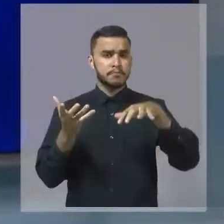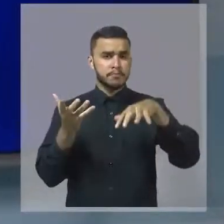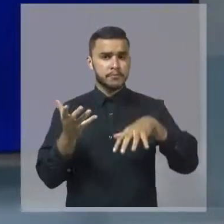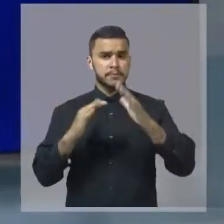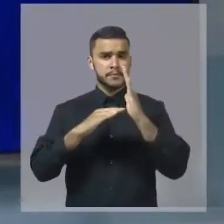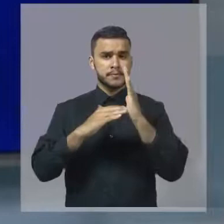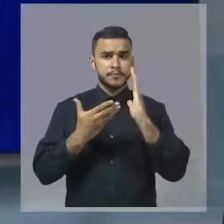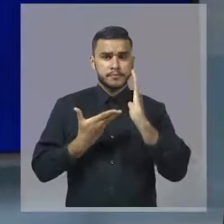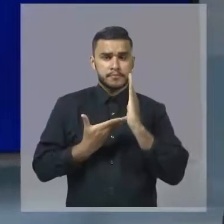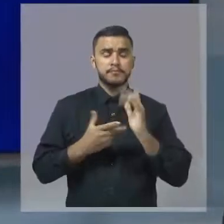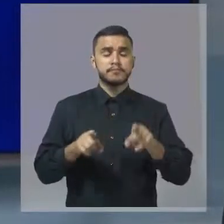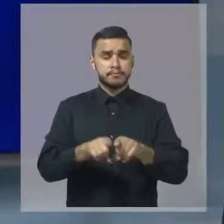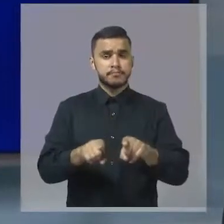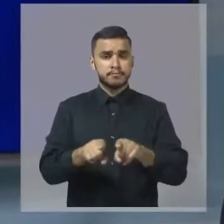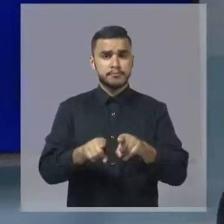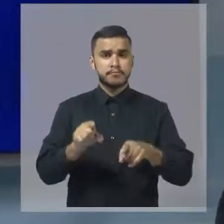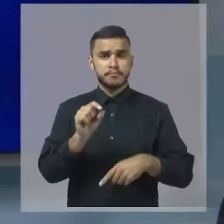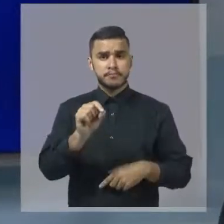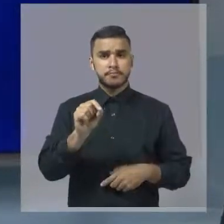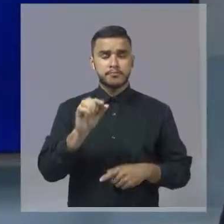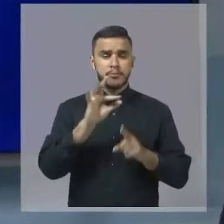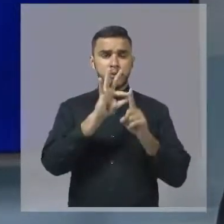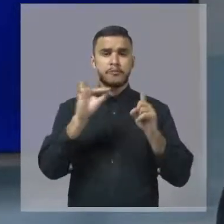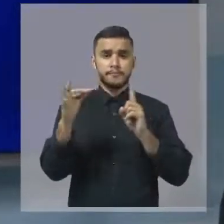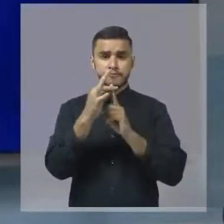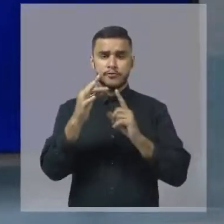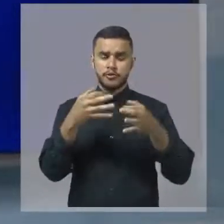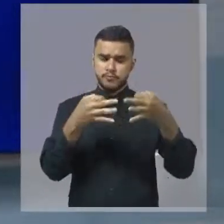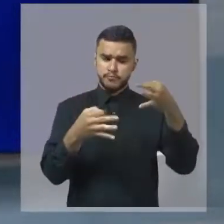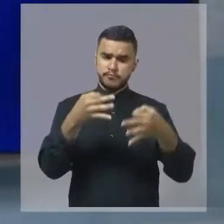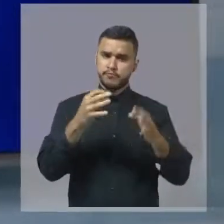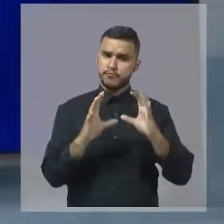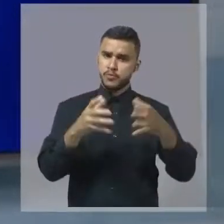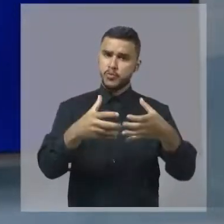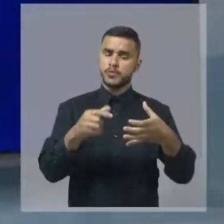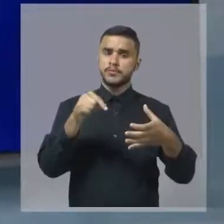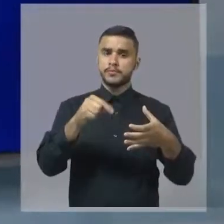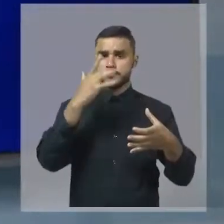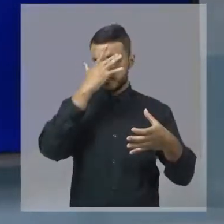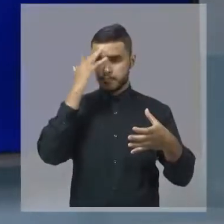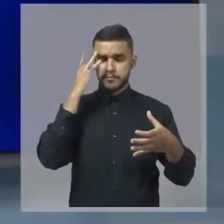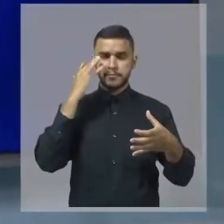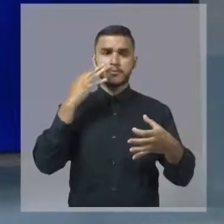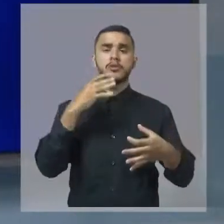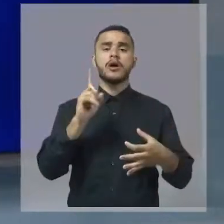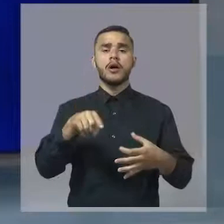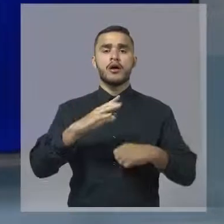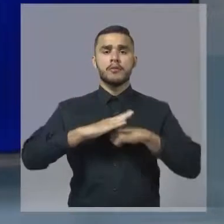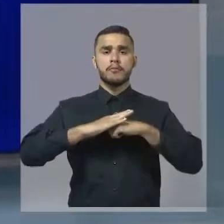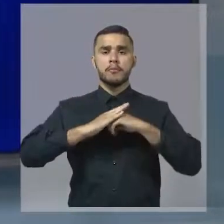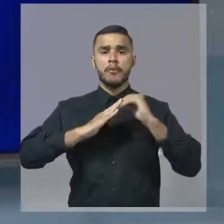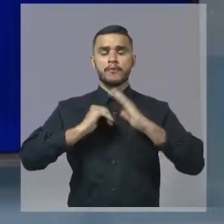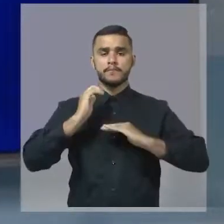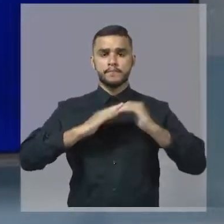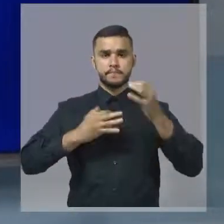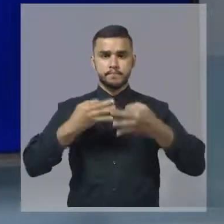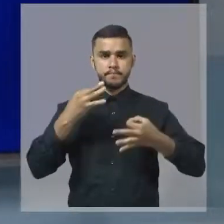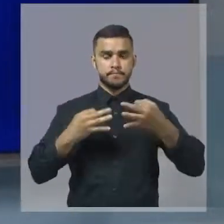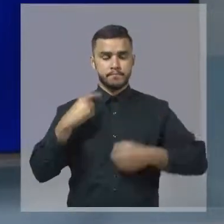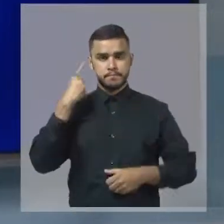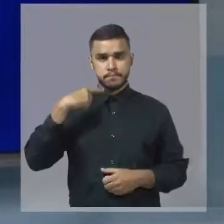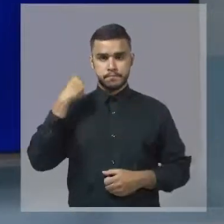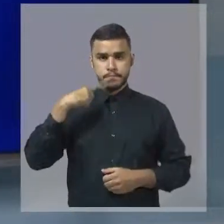Nacional e, sobretudo, os fóruns de debate legítimo entre atuam os chamados operadores do